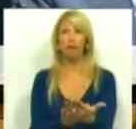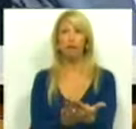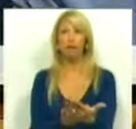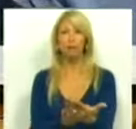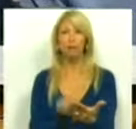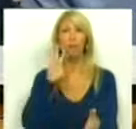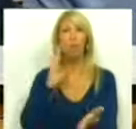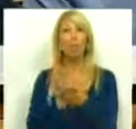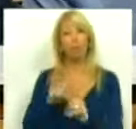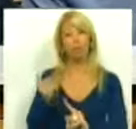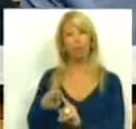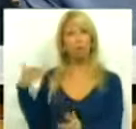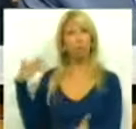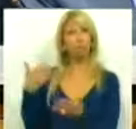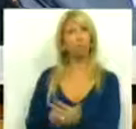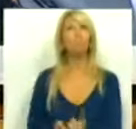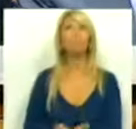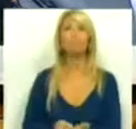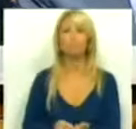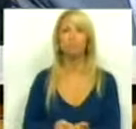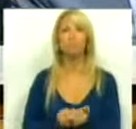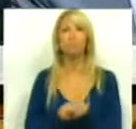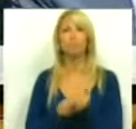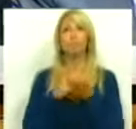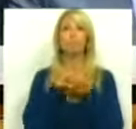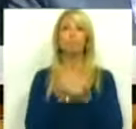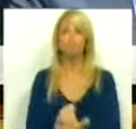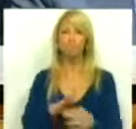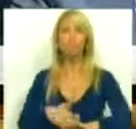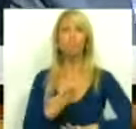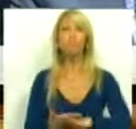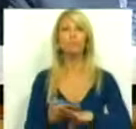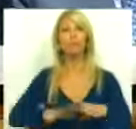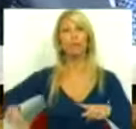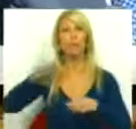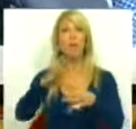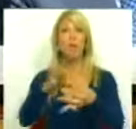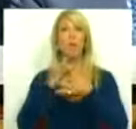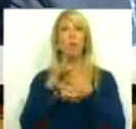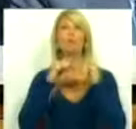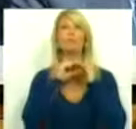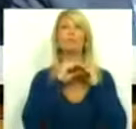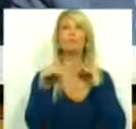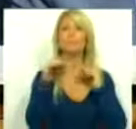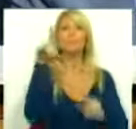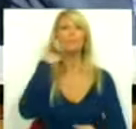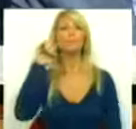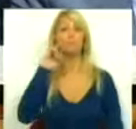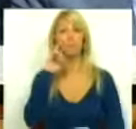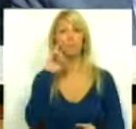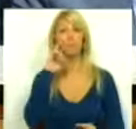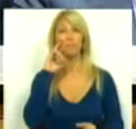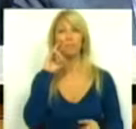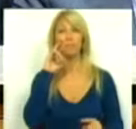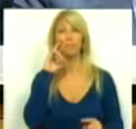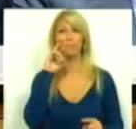deste último ano, um inequívoco contributo para o reforço do clima de coesão, de estabilidade e de segurança,